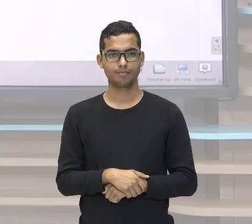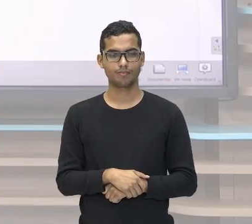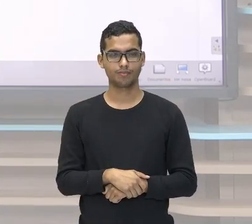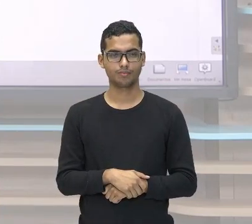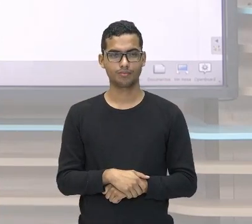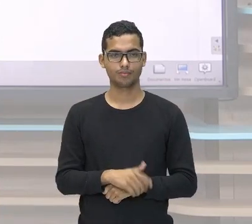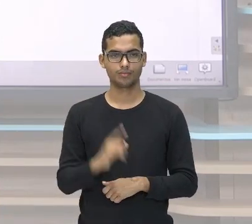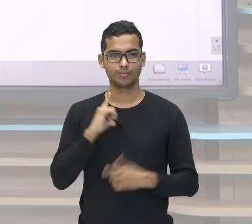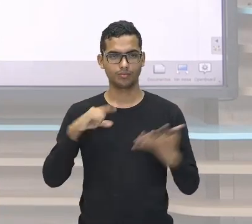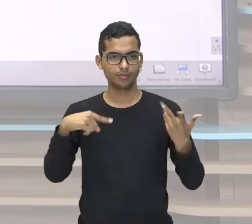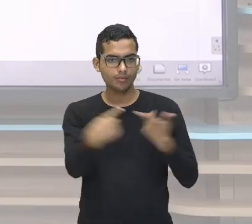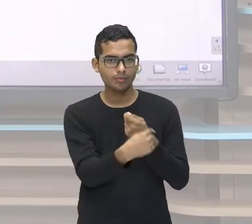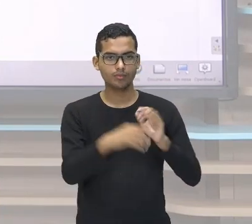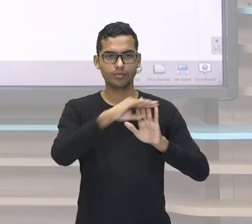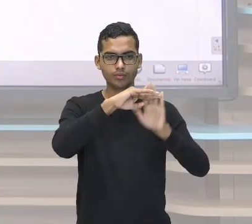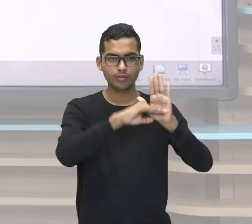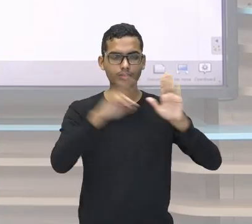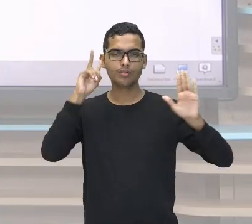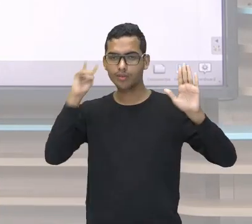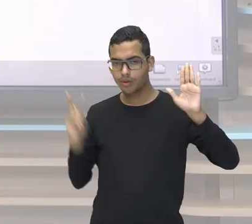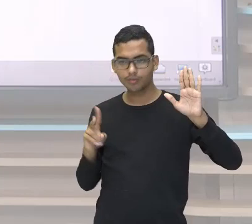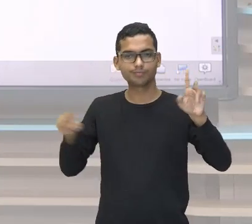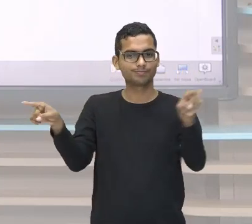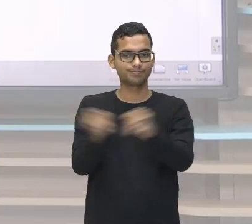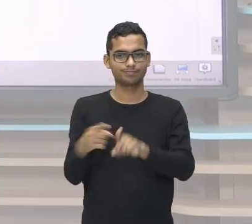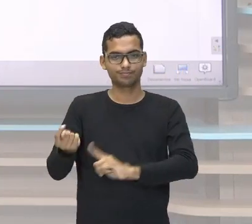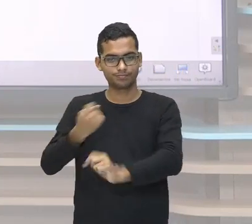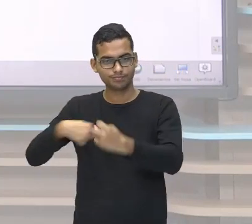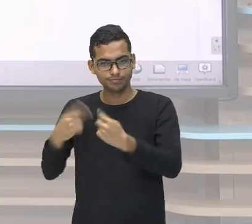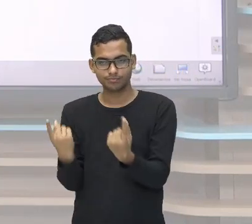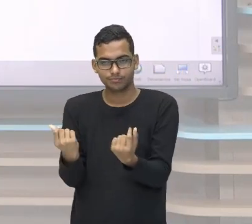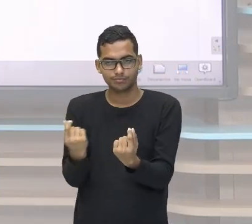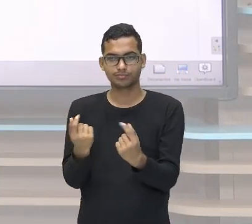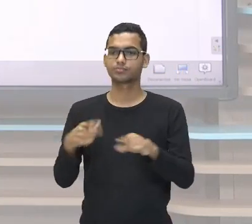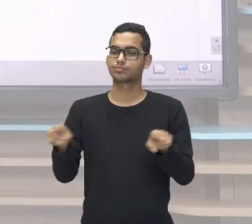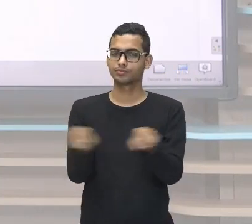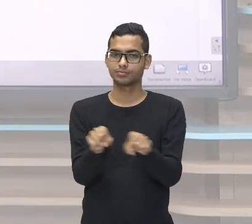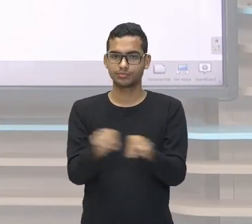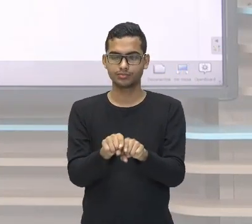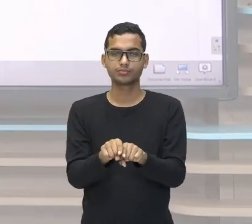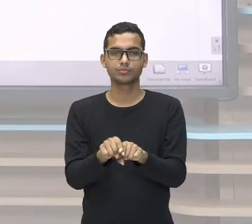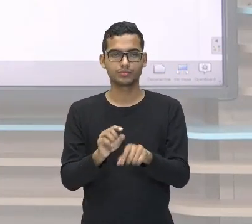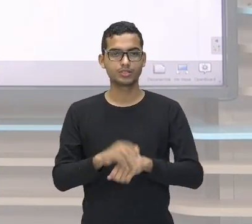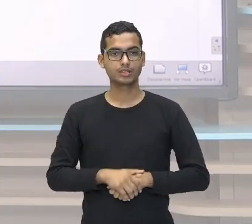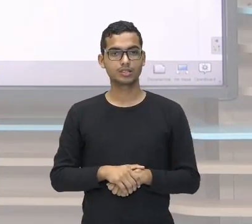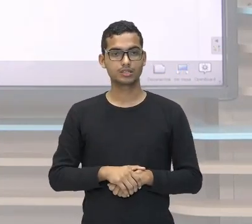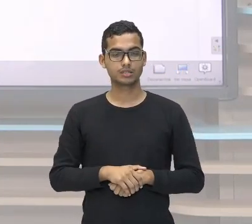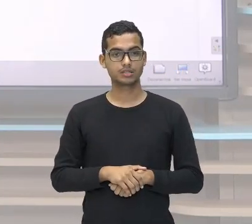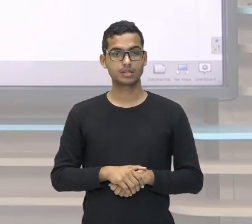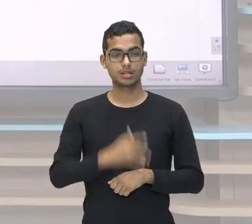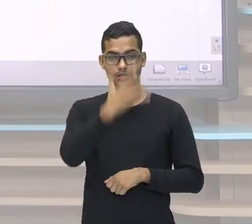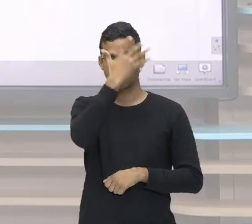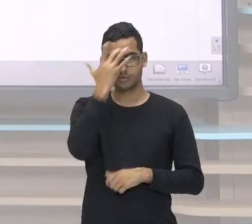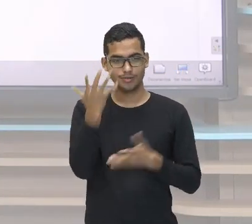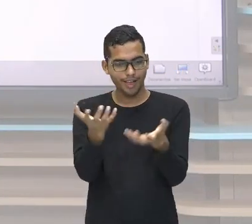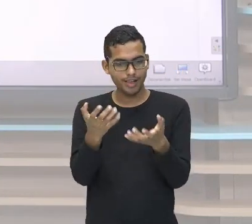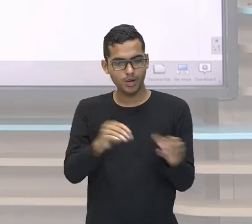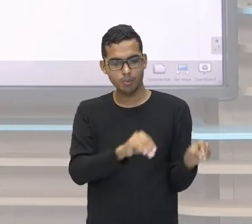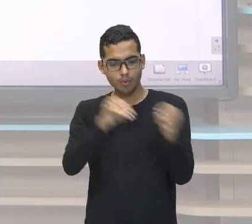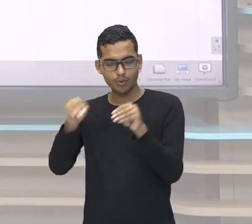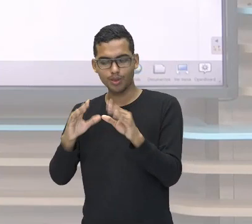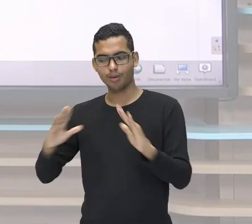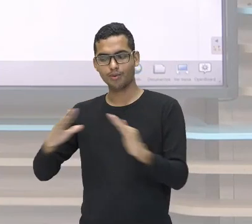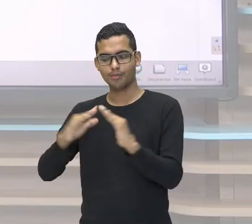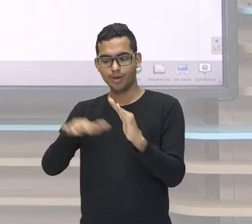série de questões históricas, tem uma série de questões financeiras e econômicas que fazem com que as pessoas queiram habitar esses lugares,